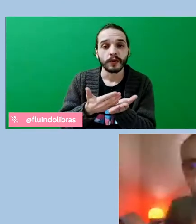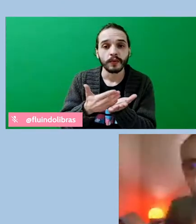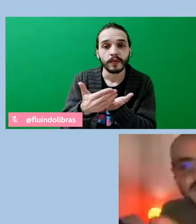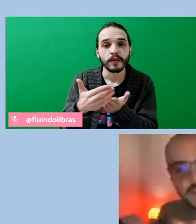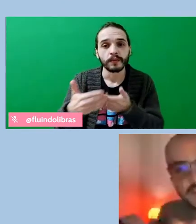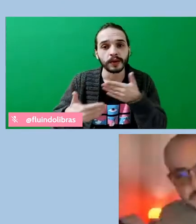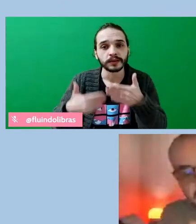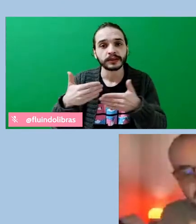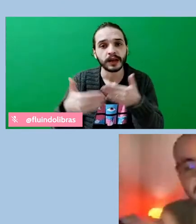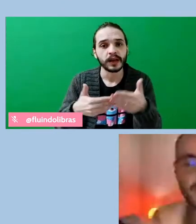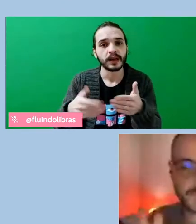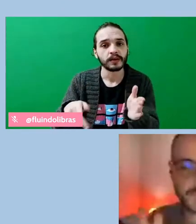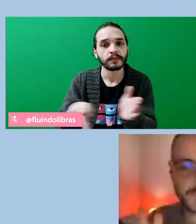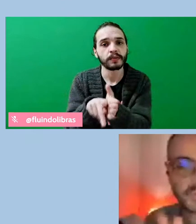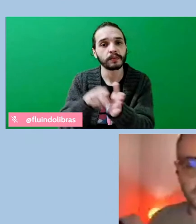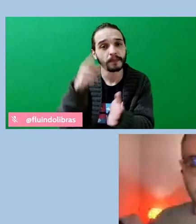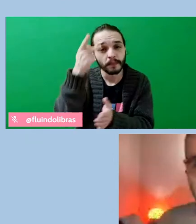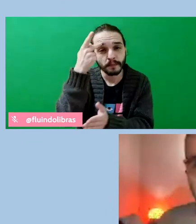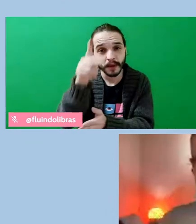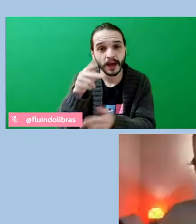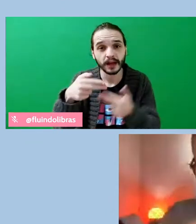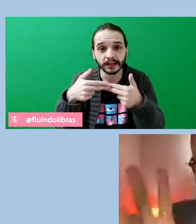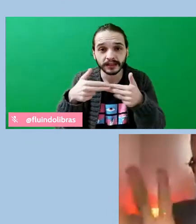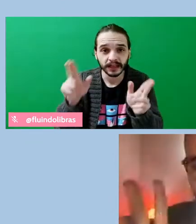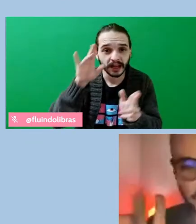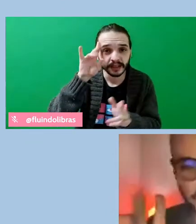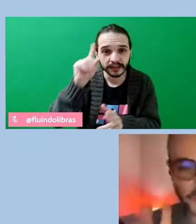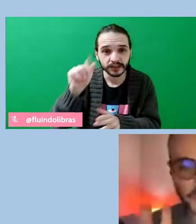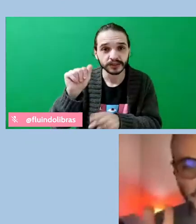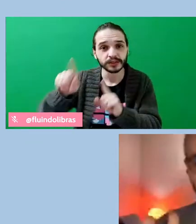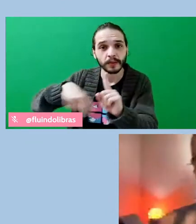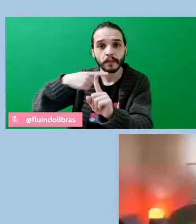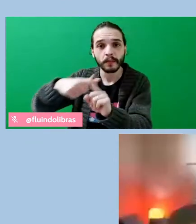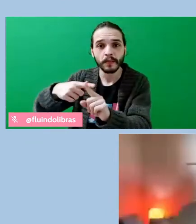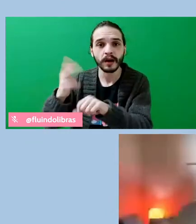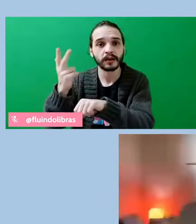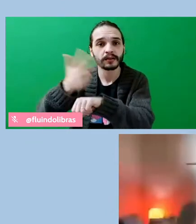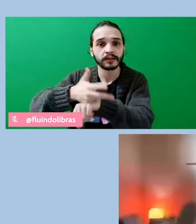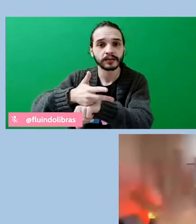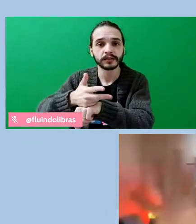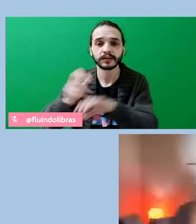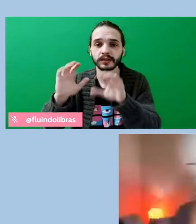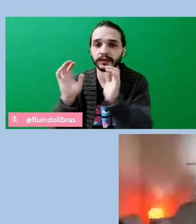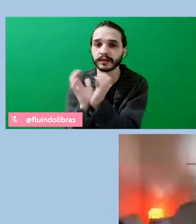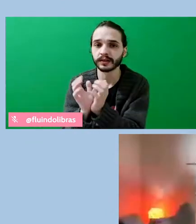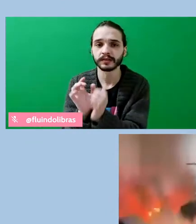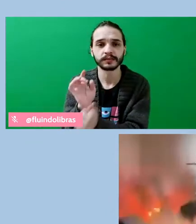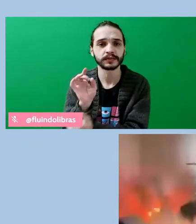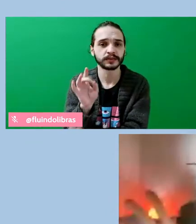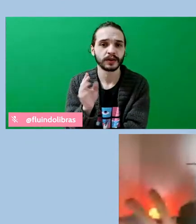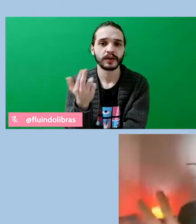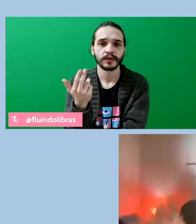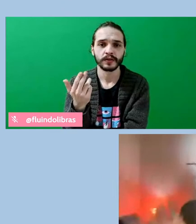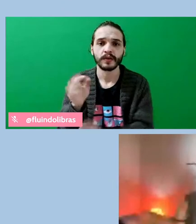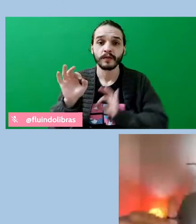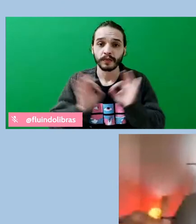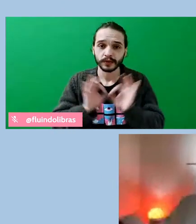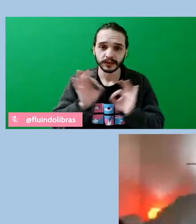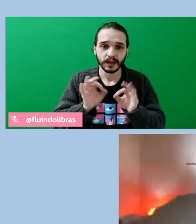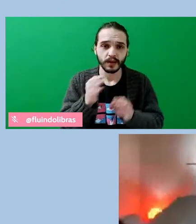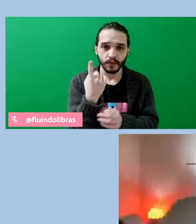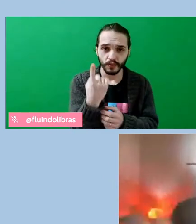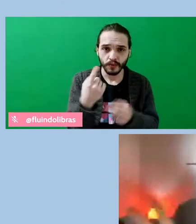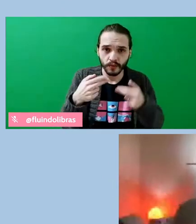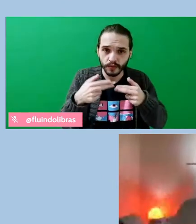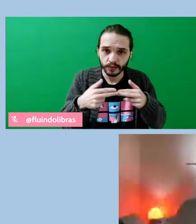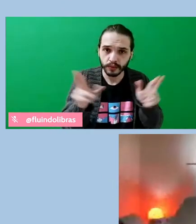concomitantemente, levar uma equipe de filmagem, entende? Pensando um pouco em produção, como eu estava te falando, a gente tem uma produção de uma estreia, só que, em vez de começar